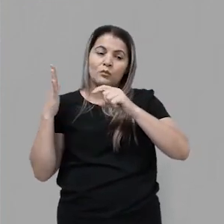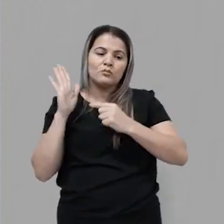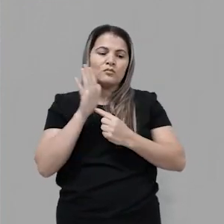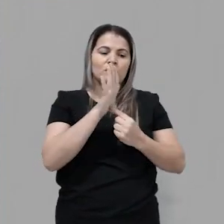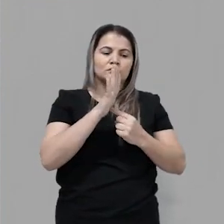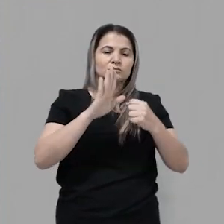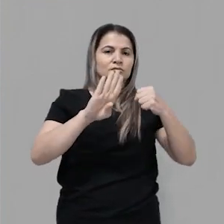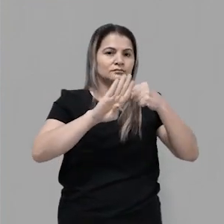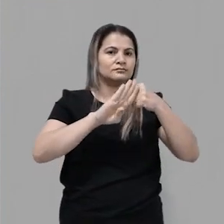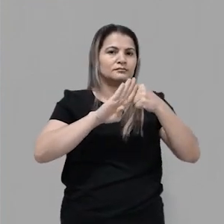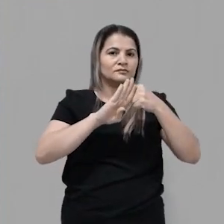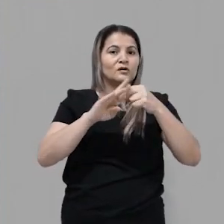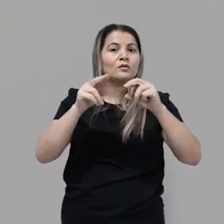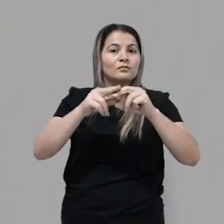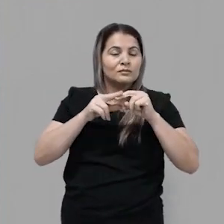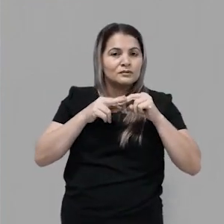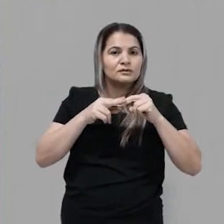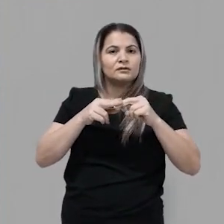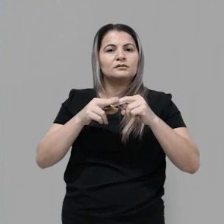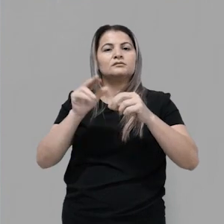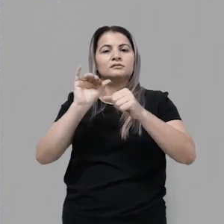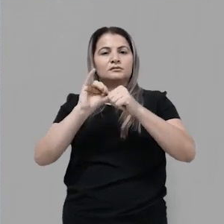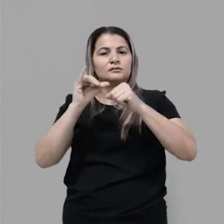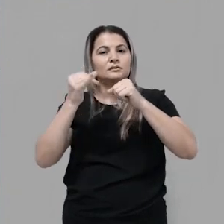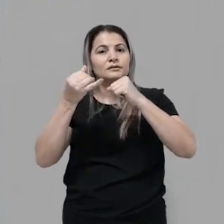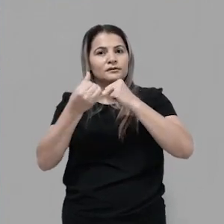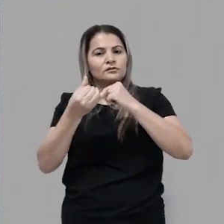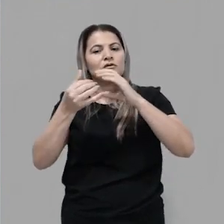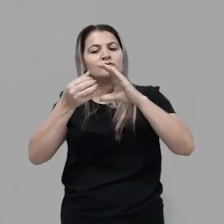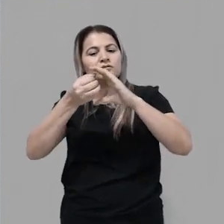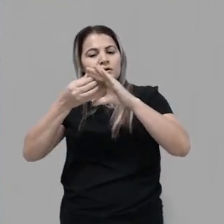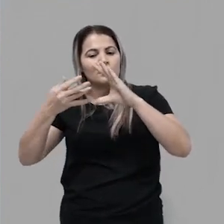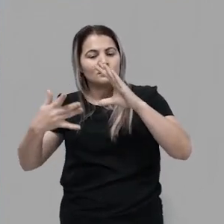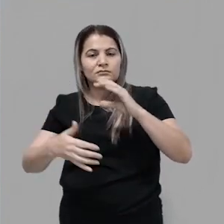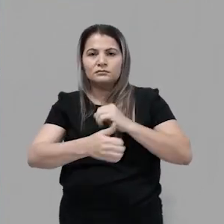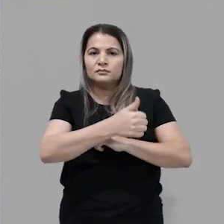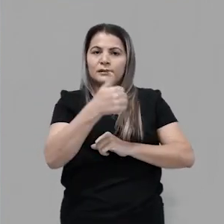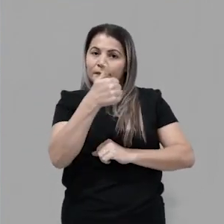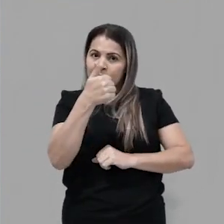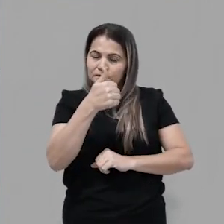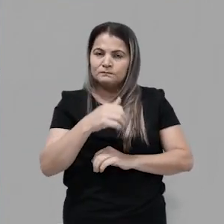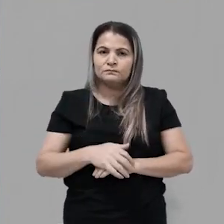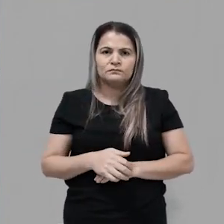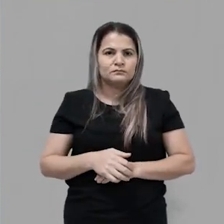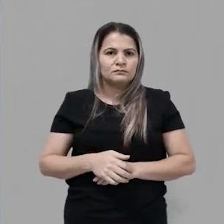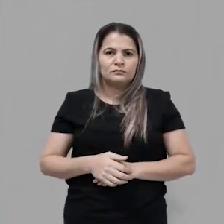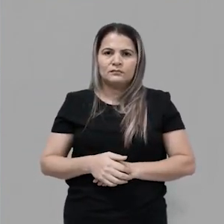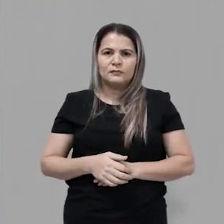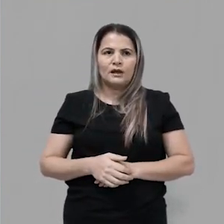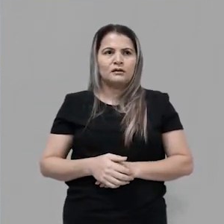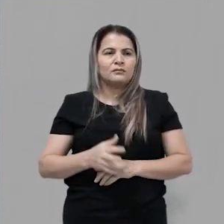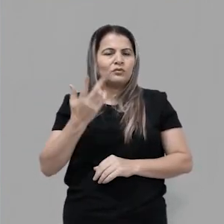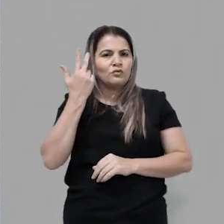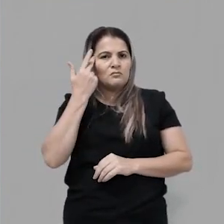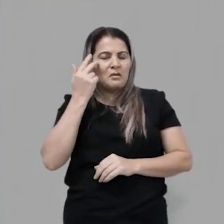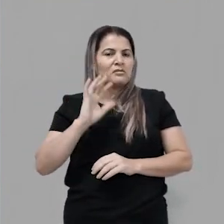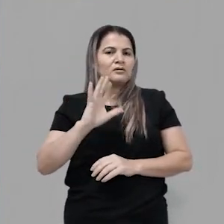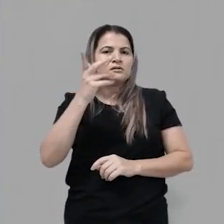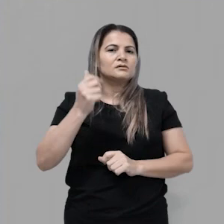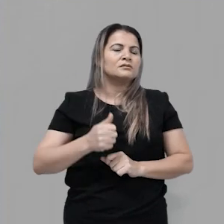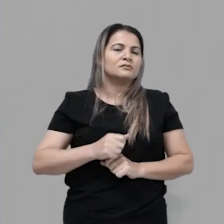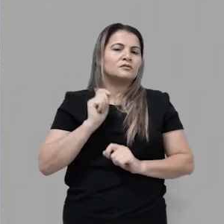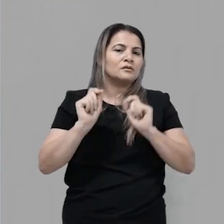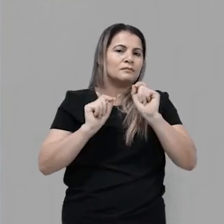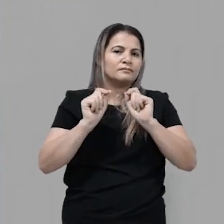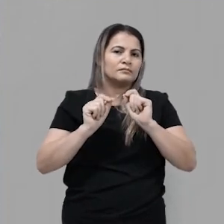da frase, e por isso a característica vem primeiro. O mais comum de nós observarmos é esse primeiro exemplo. É o adjetivo